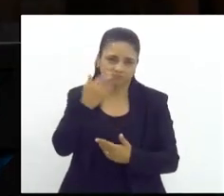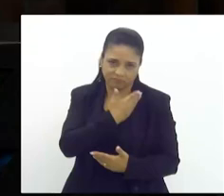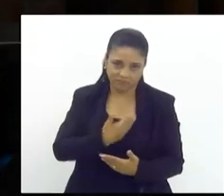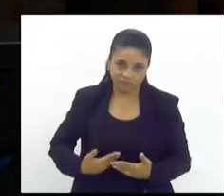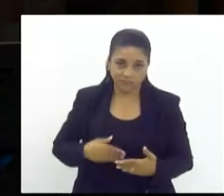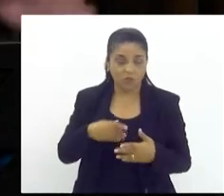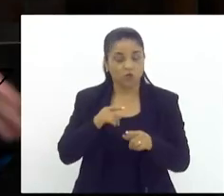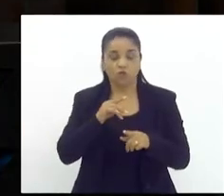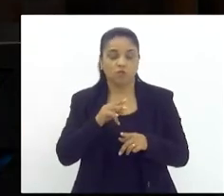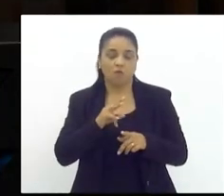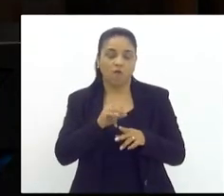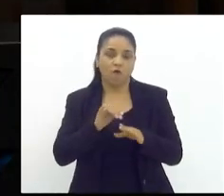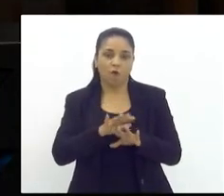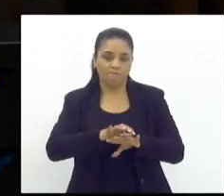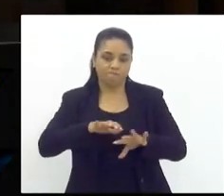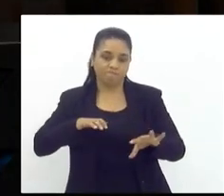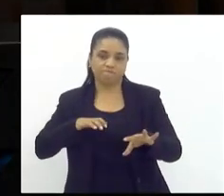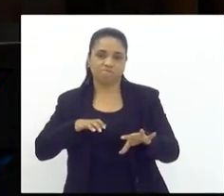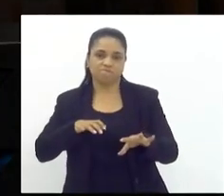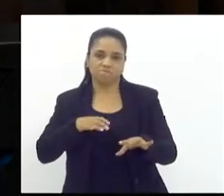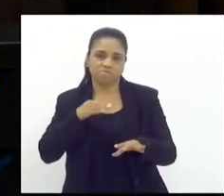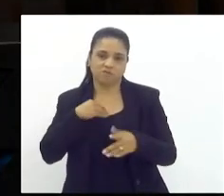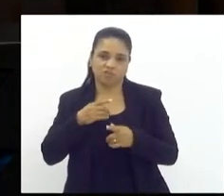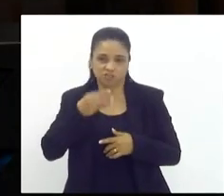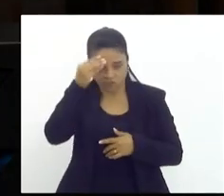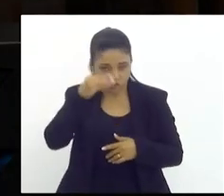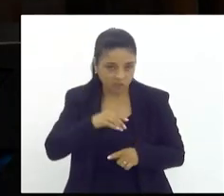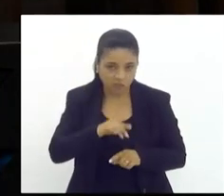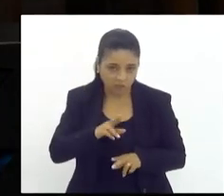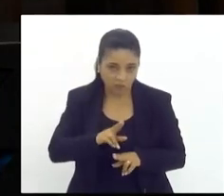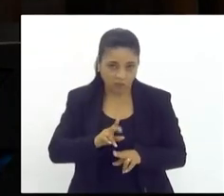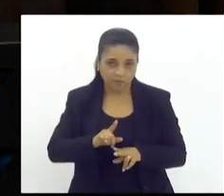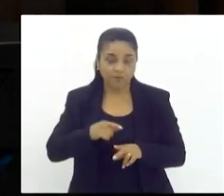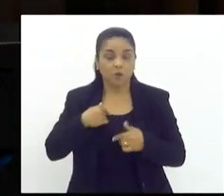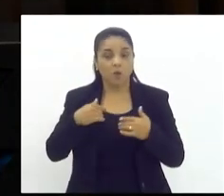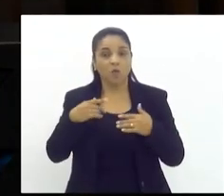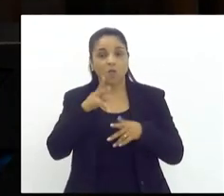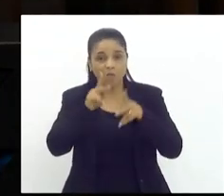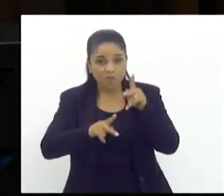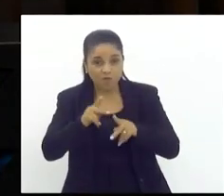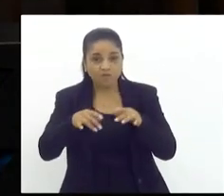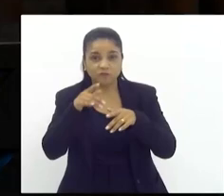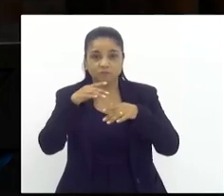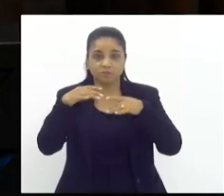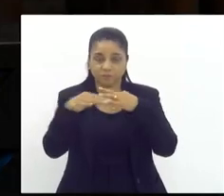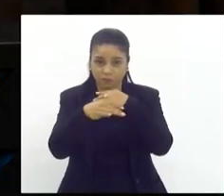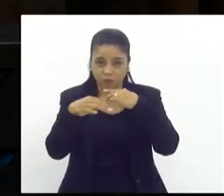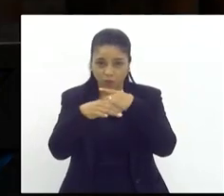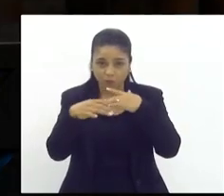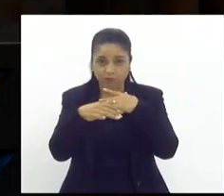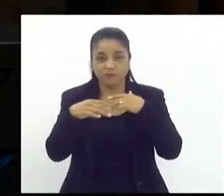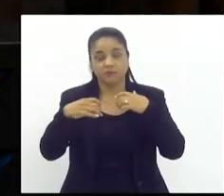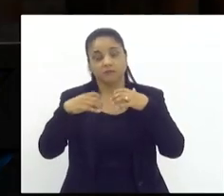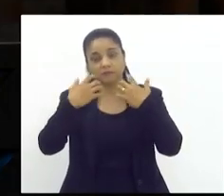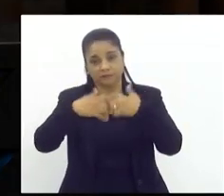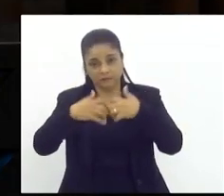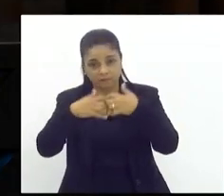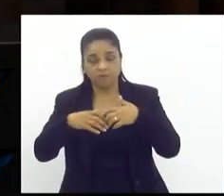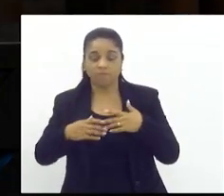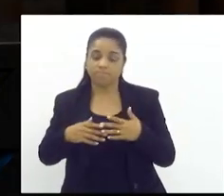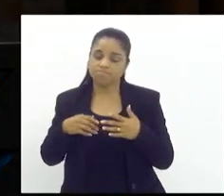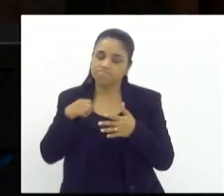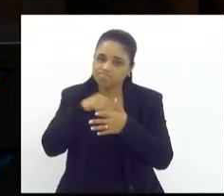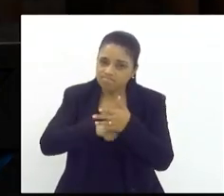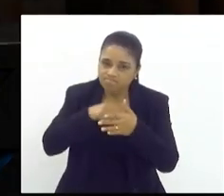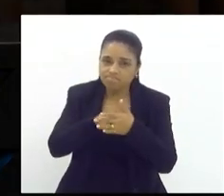sejam para os grupos políticos poderosos ou para as grandes máfias povo de Petrópolis conte comigo vou até o fim a gente tem muito